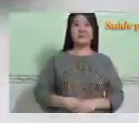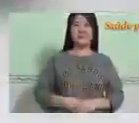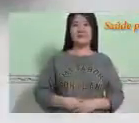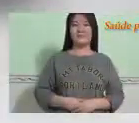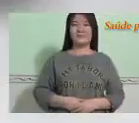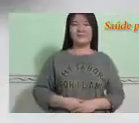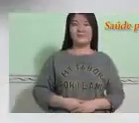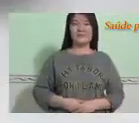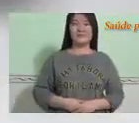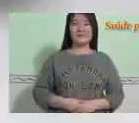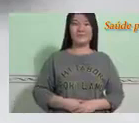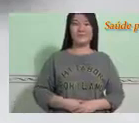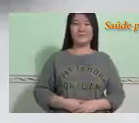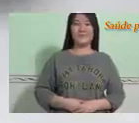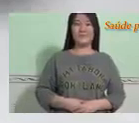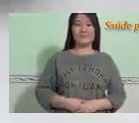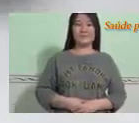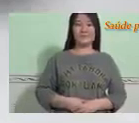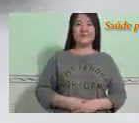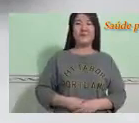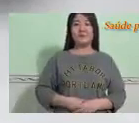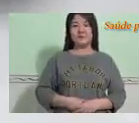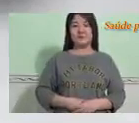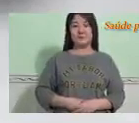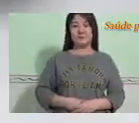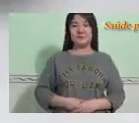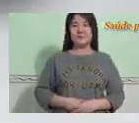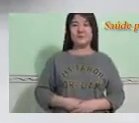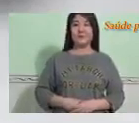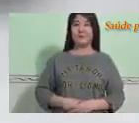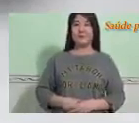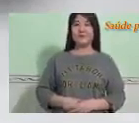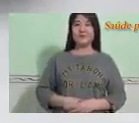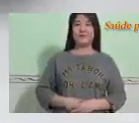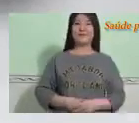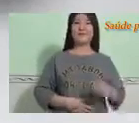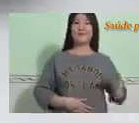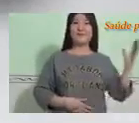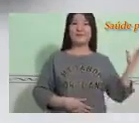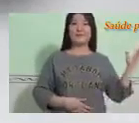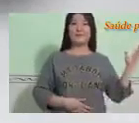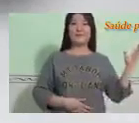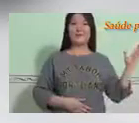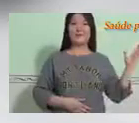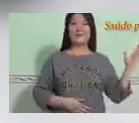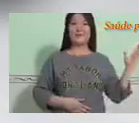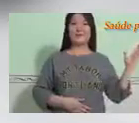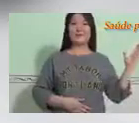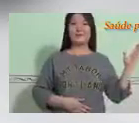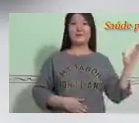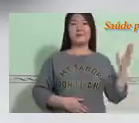está ficando inflamada ou como uma infecção, como inchaço no local, dor intensa, vermelhidão